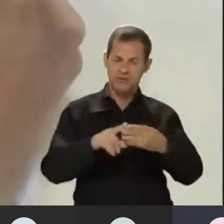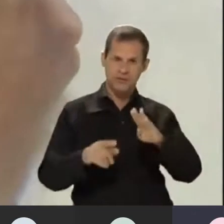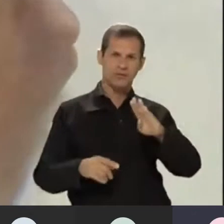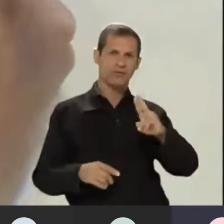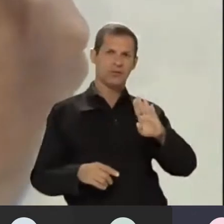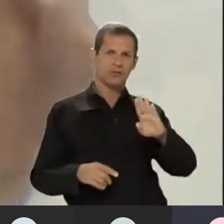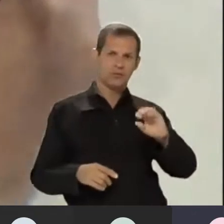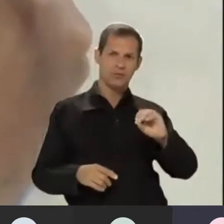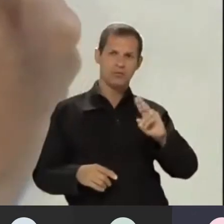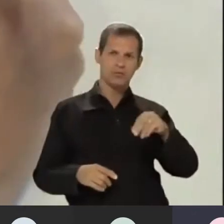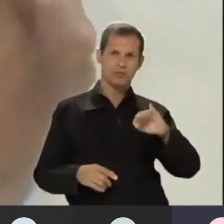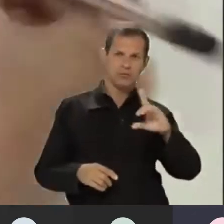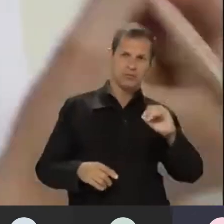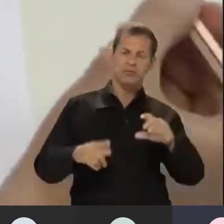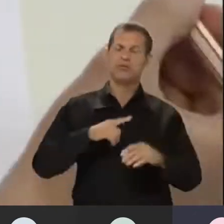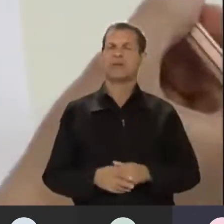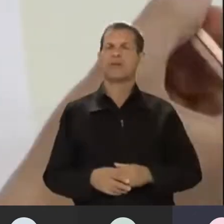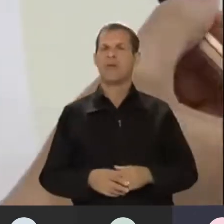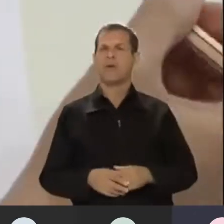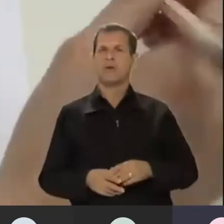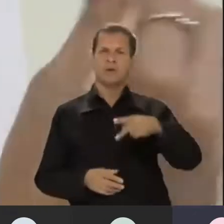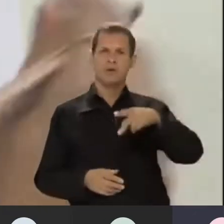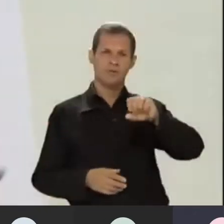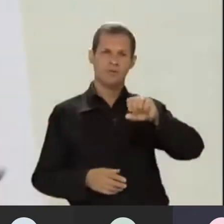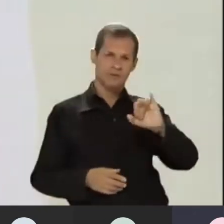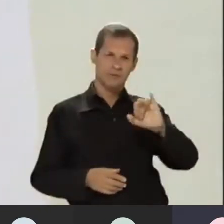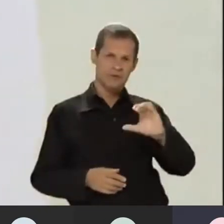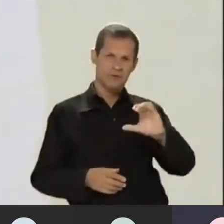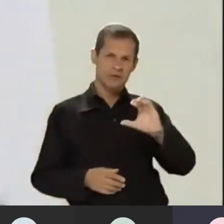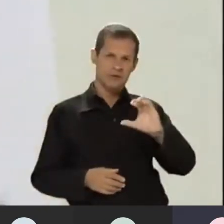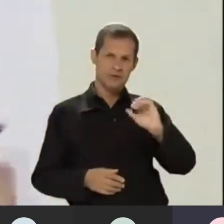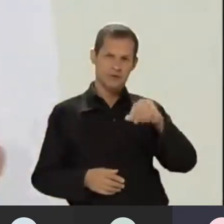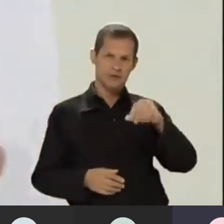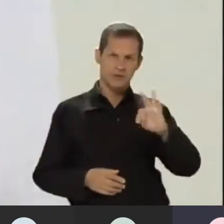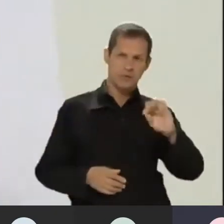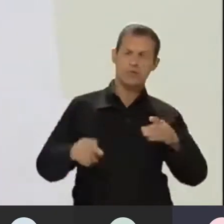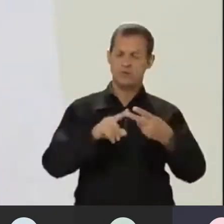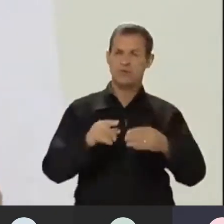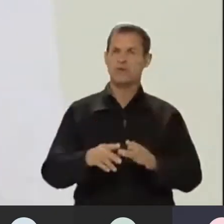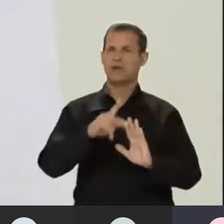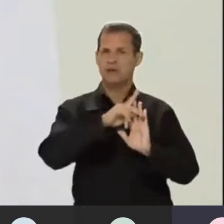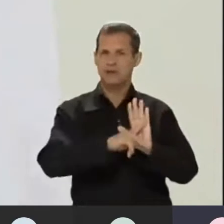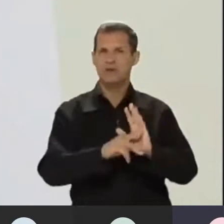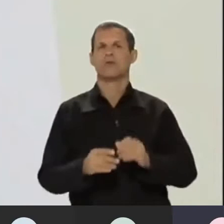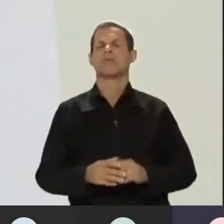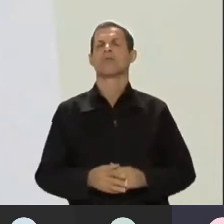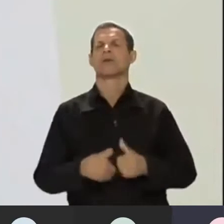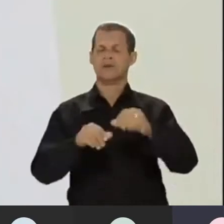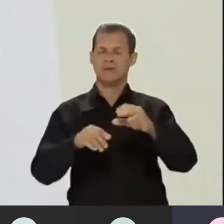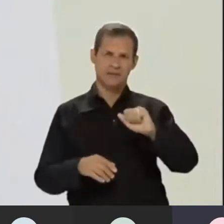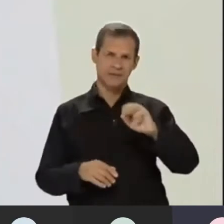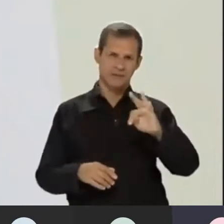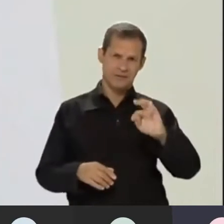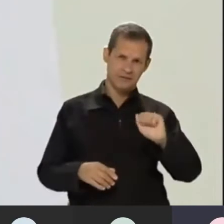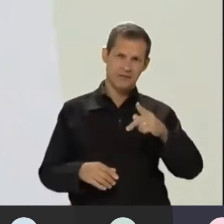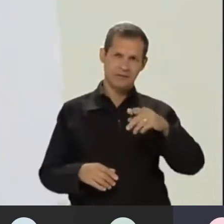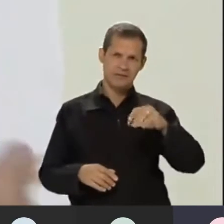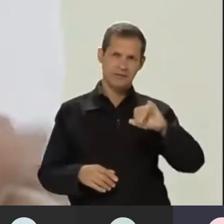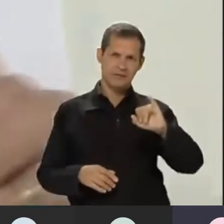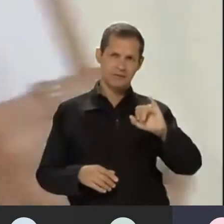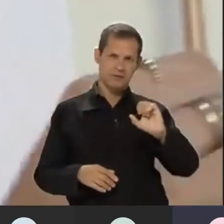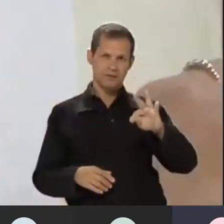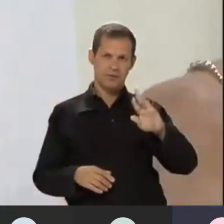a outra bulbo úmido, que a gente pode obter nessas 2 variáveis através de um psicrômetro. E aí, aqui embaixo tem um esboço do que seria essa